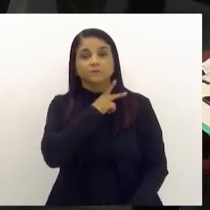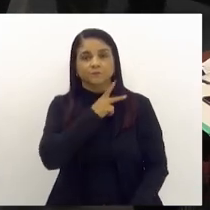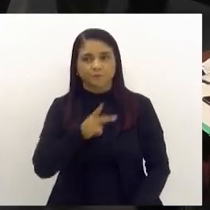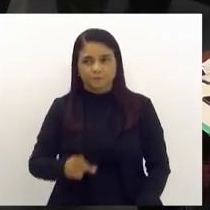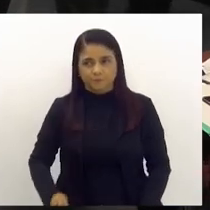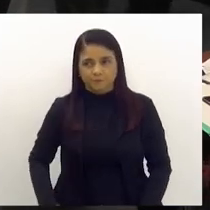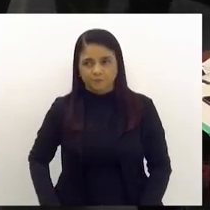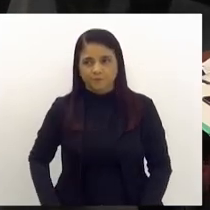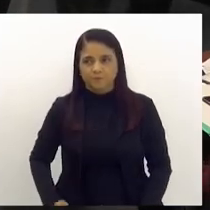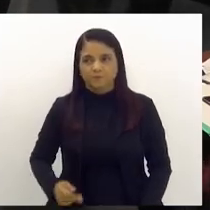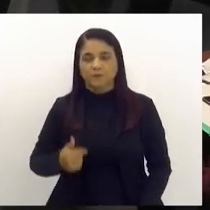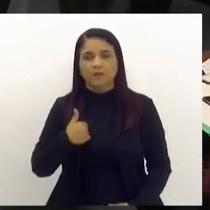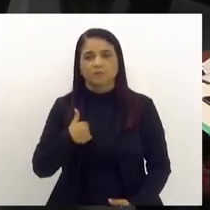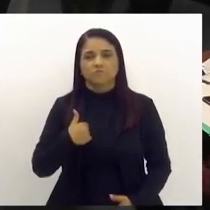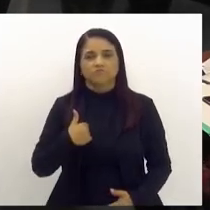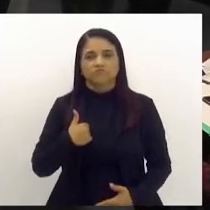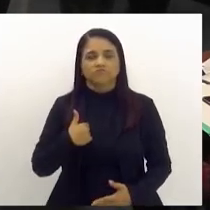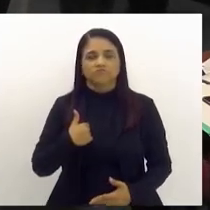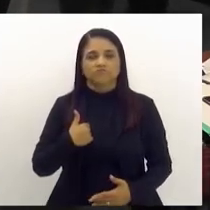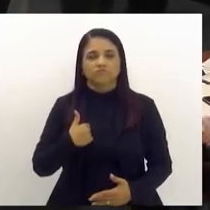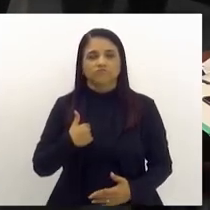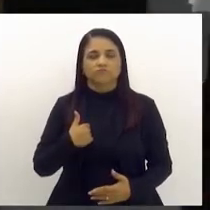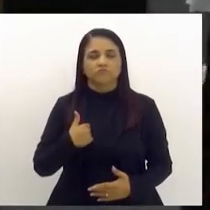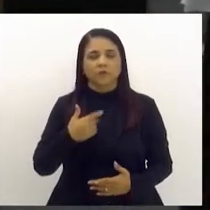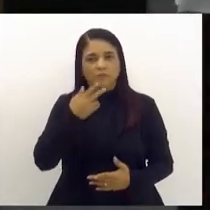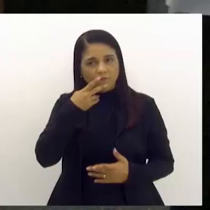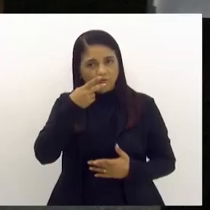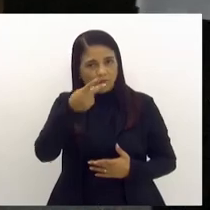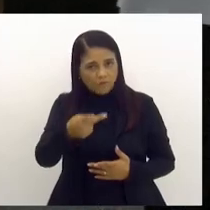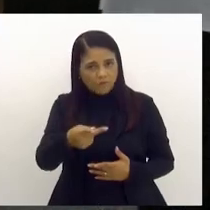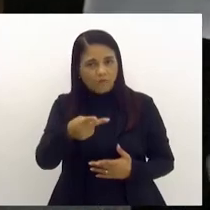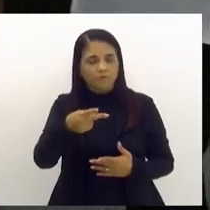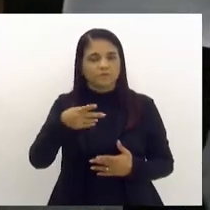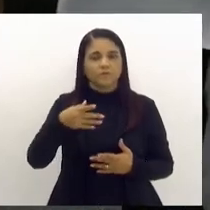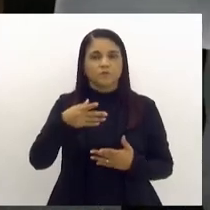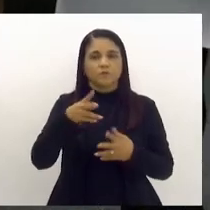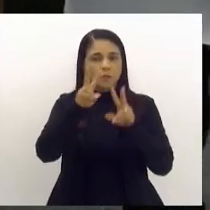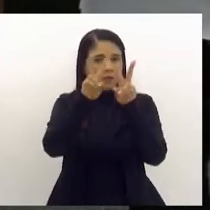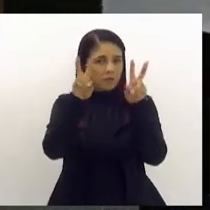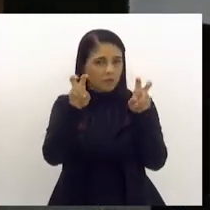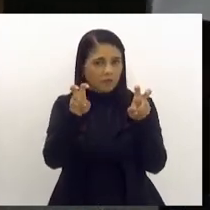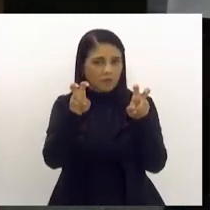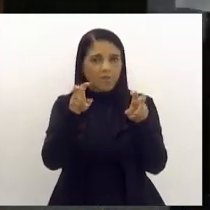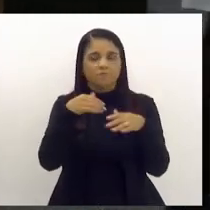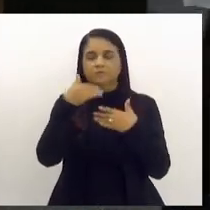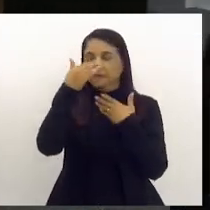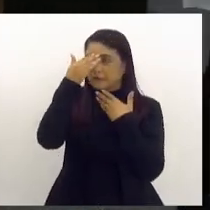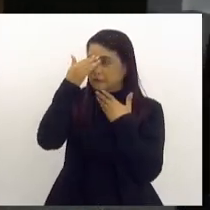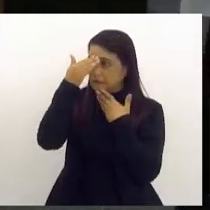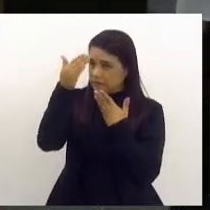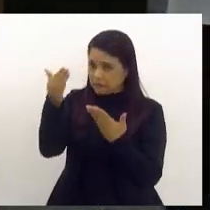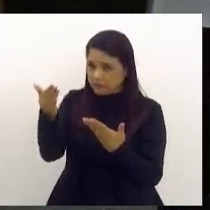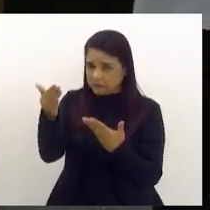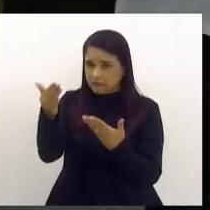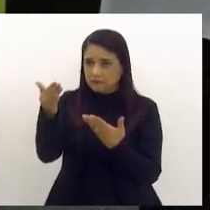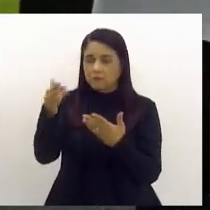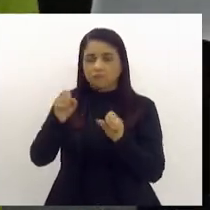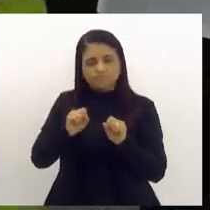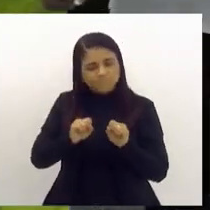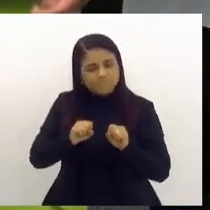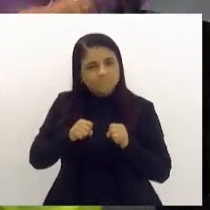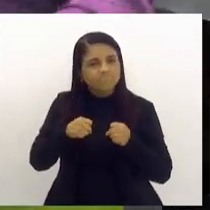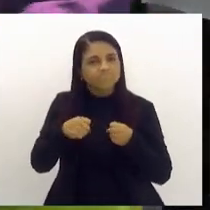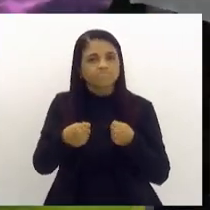Presidente, queria brevemente me manifestar em relação à matéria. Queria agradecer o